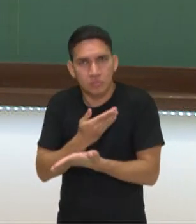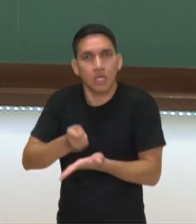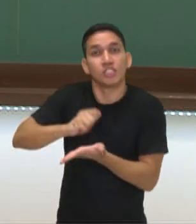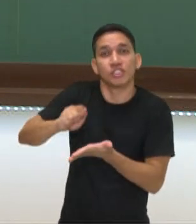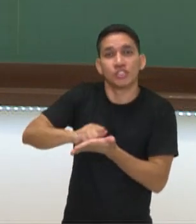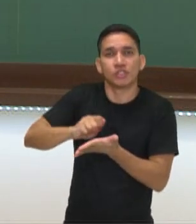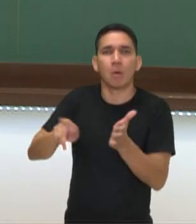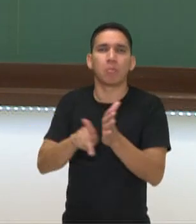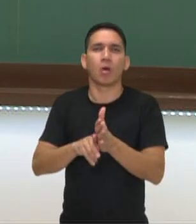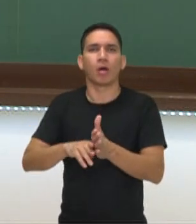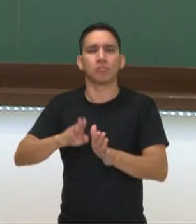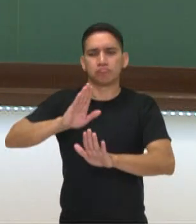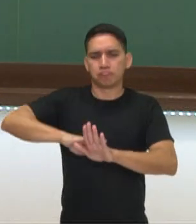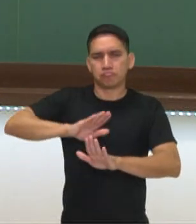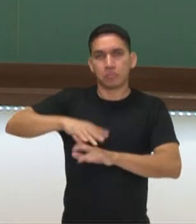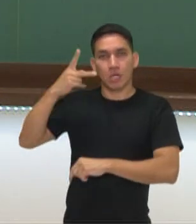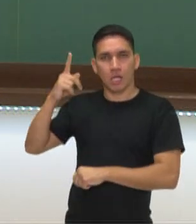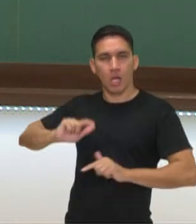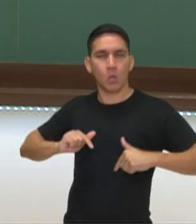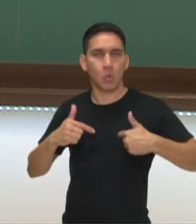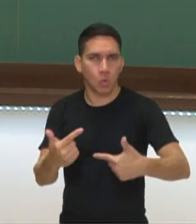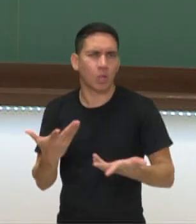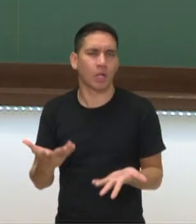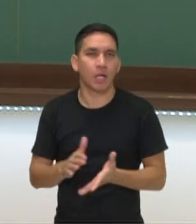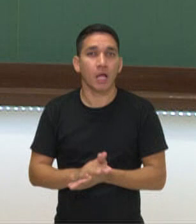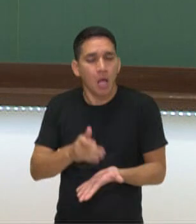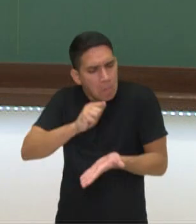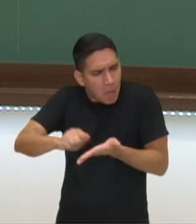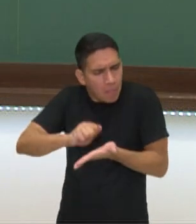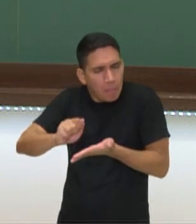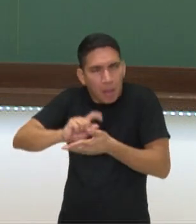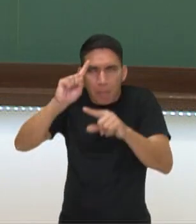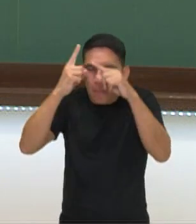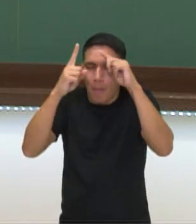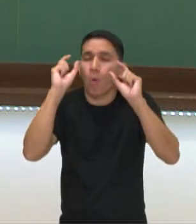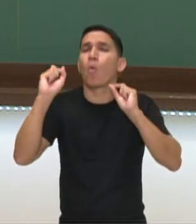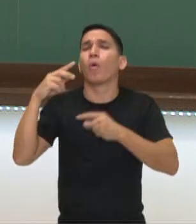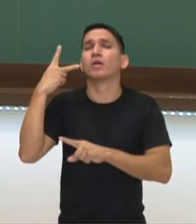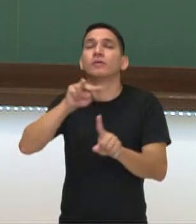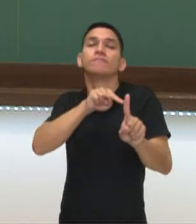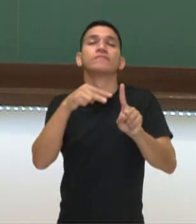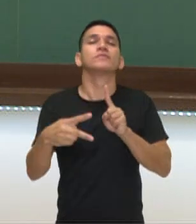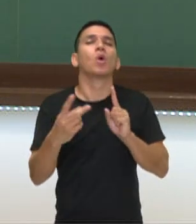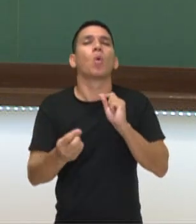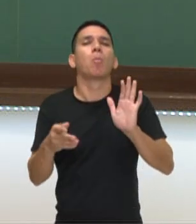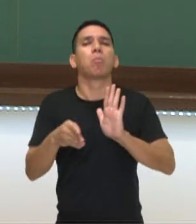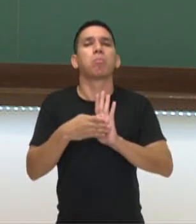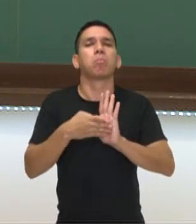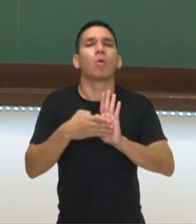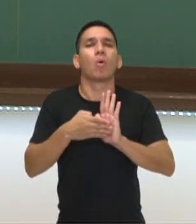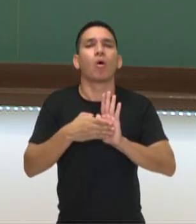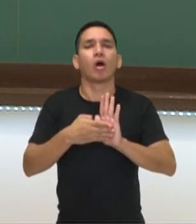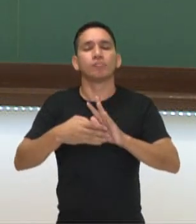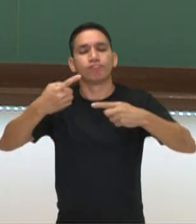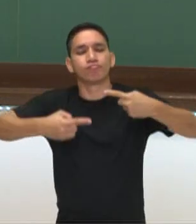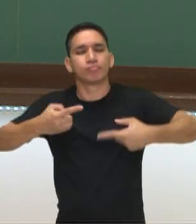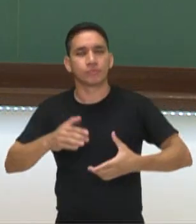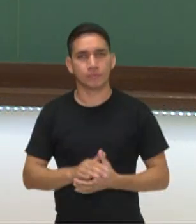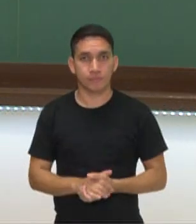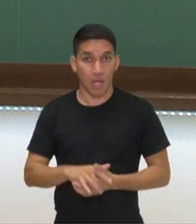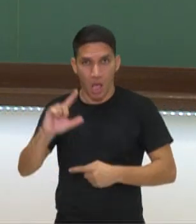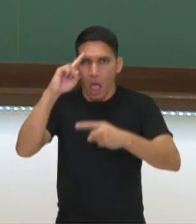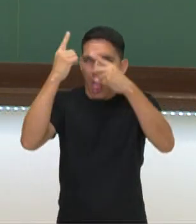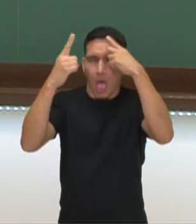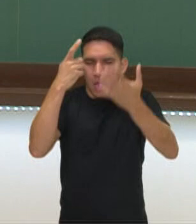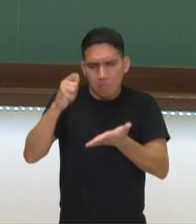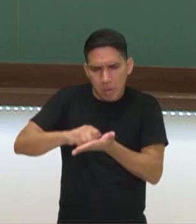Mein Kampf, onde ele colocou no papel ali o que ele entendia como ideias políticas. Essas